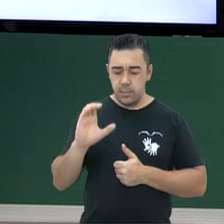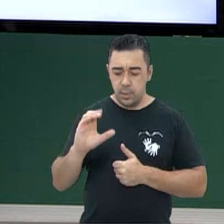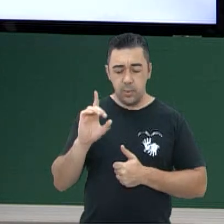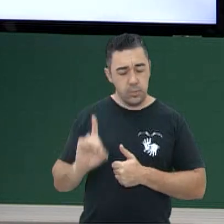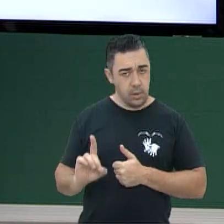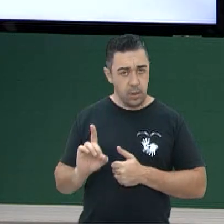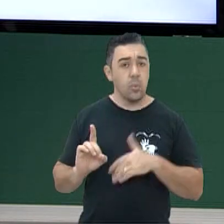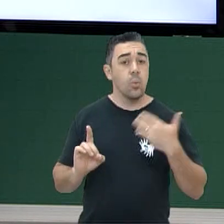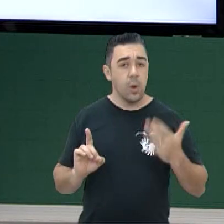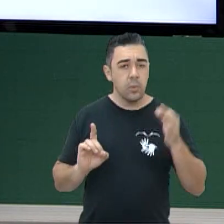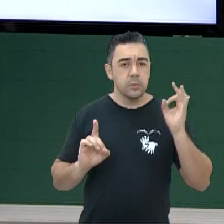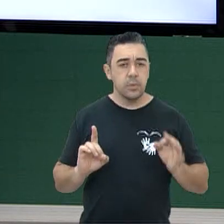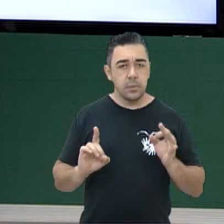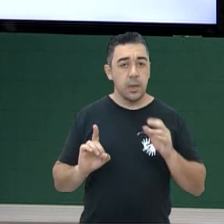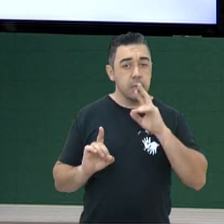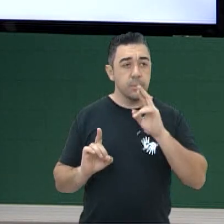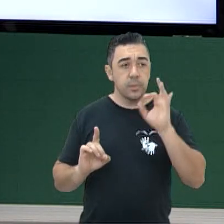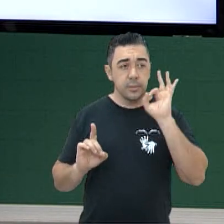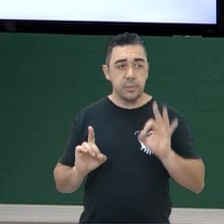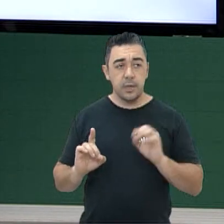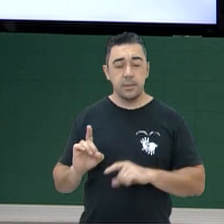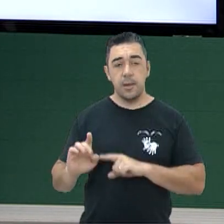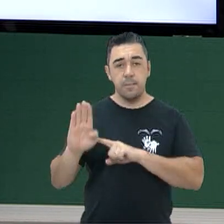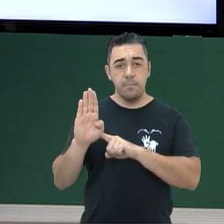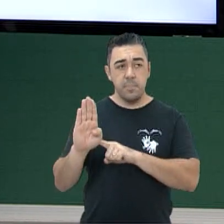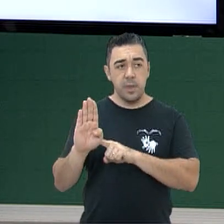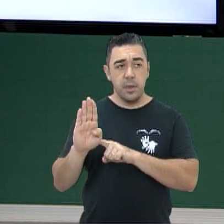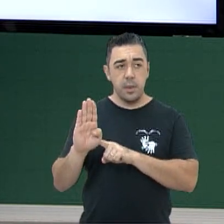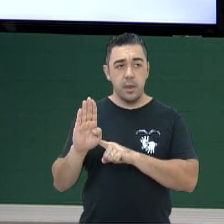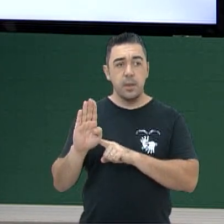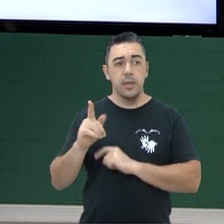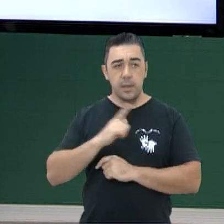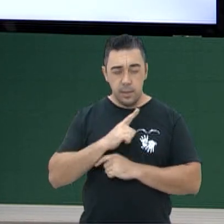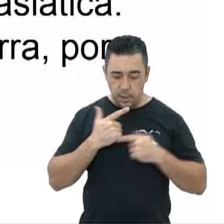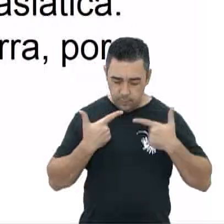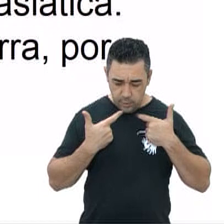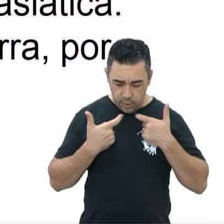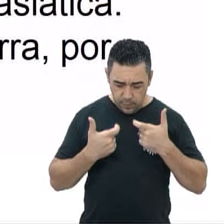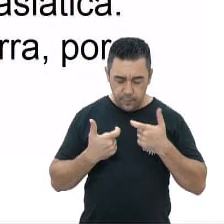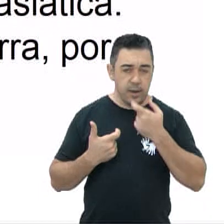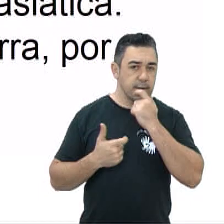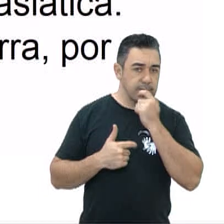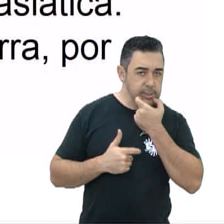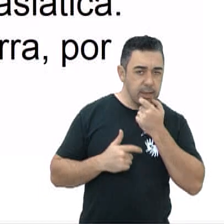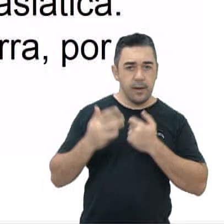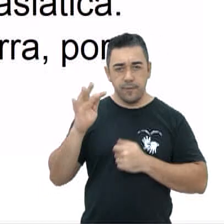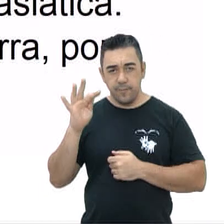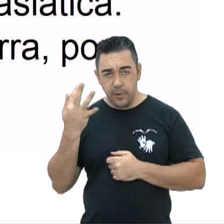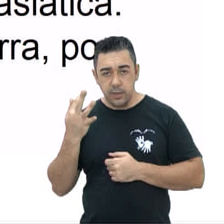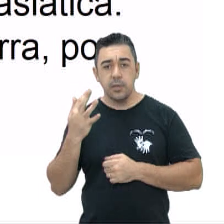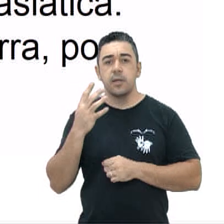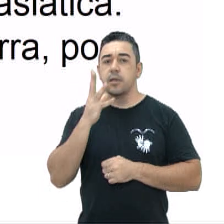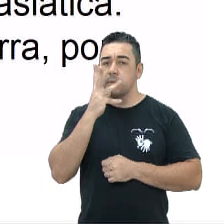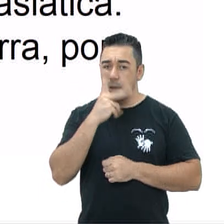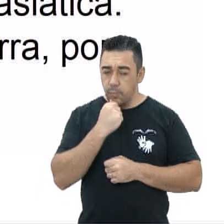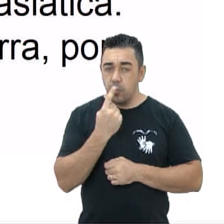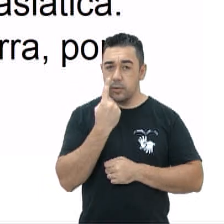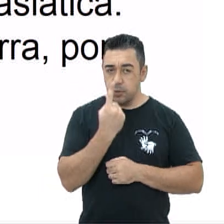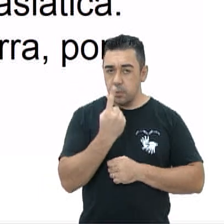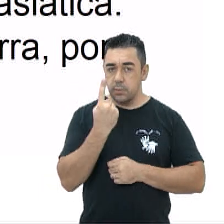B, C ou D. E a resposta correta é a letra B. Foi um conflito entre Inglaterra e França e que durou